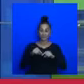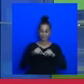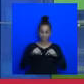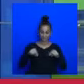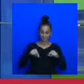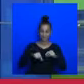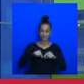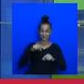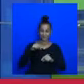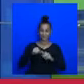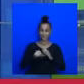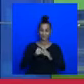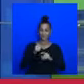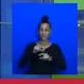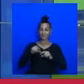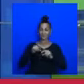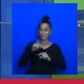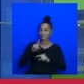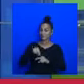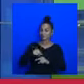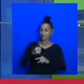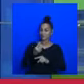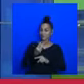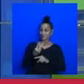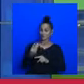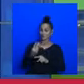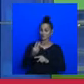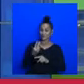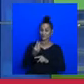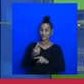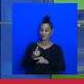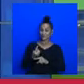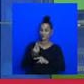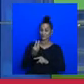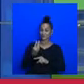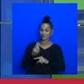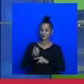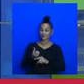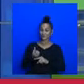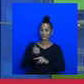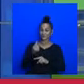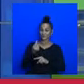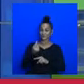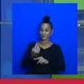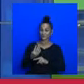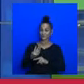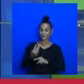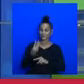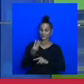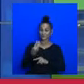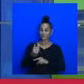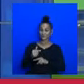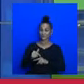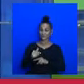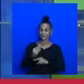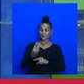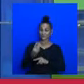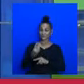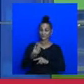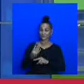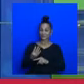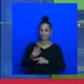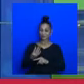6 dezenas sorteadas no primeiro sorteio foram 13, 21, 26, 14,